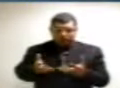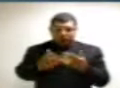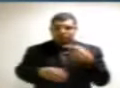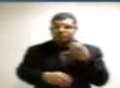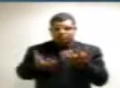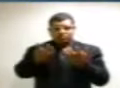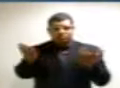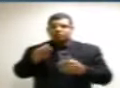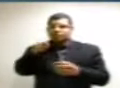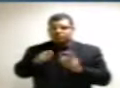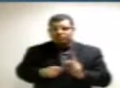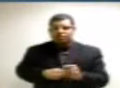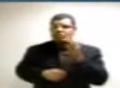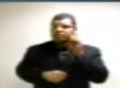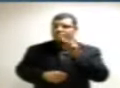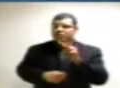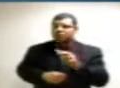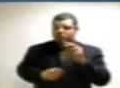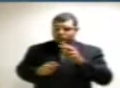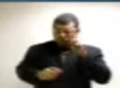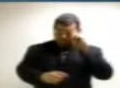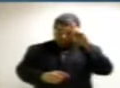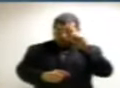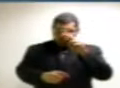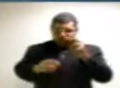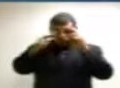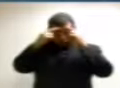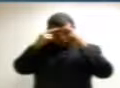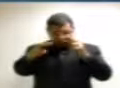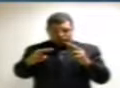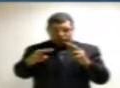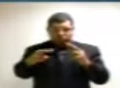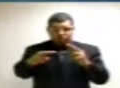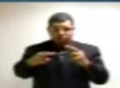Amazonas, que nós queremos sempre ver forte,